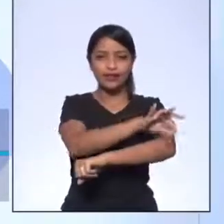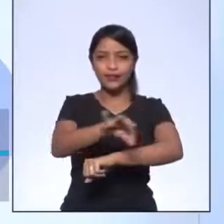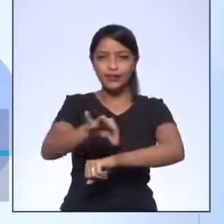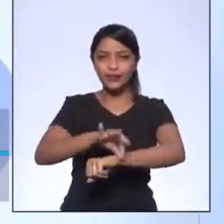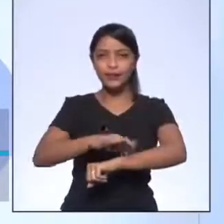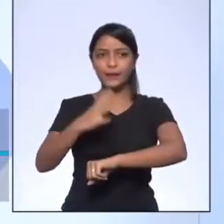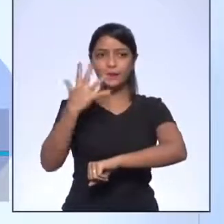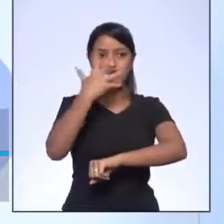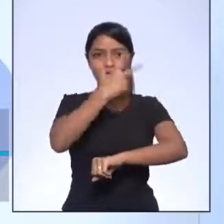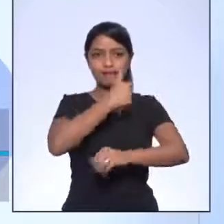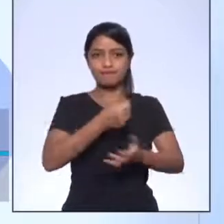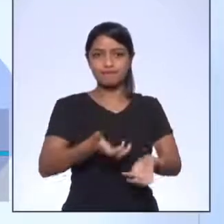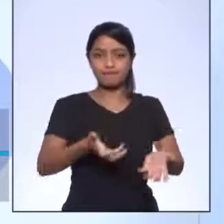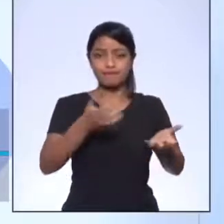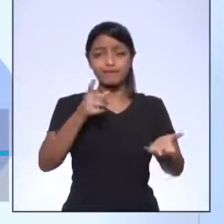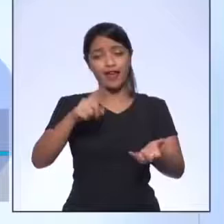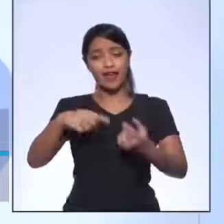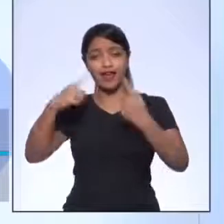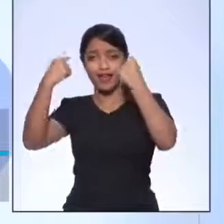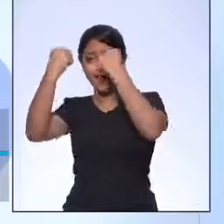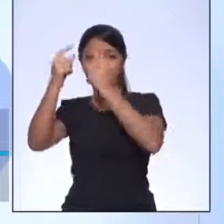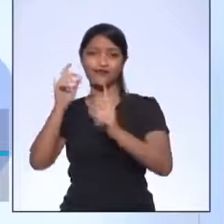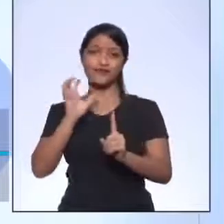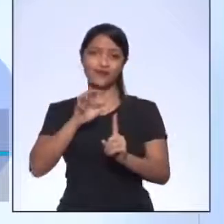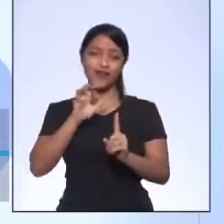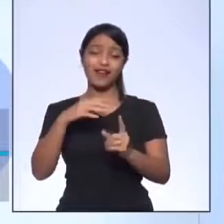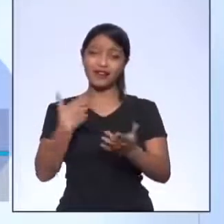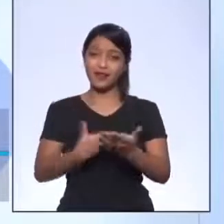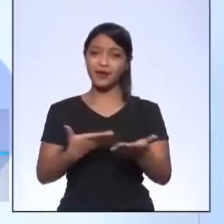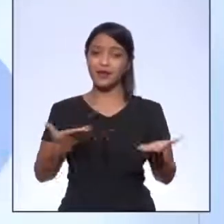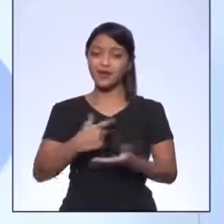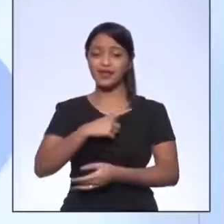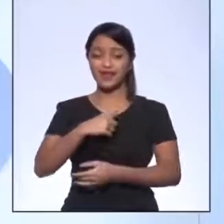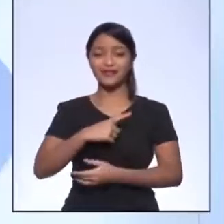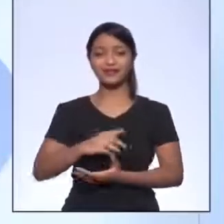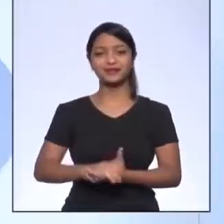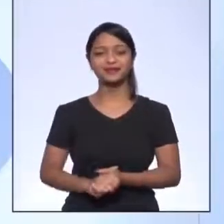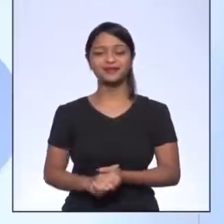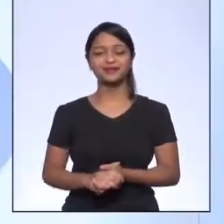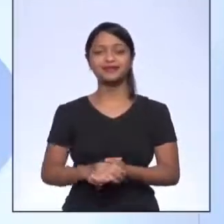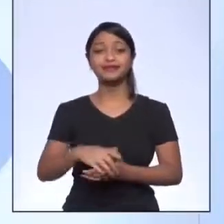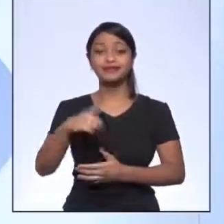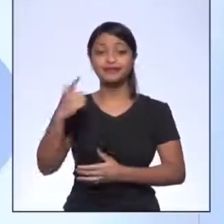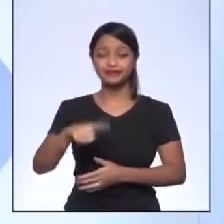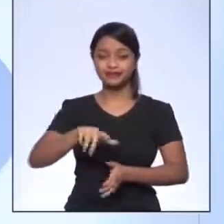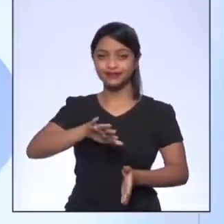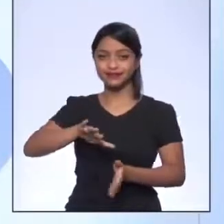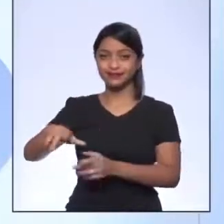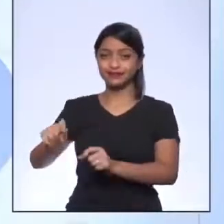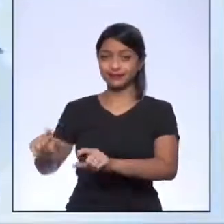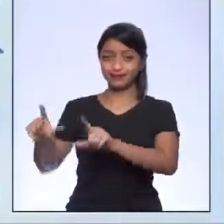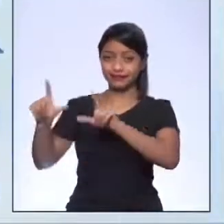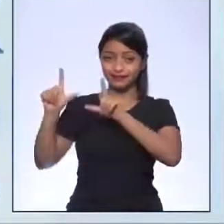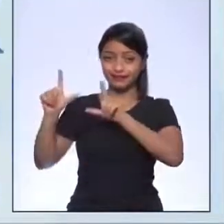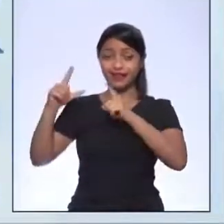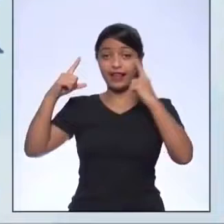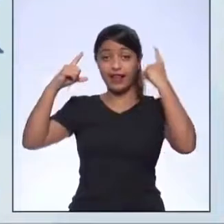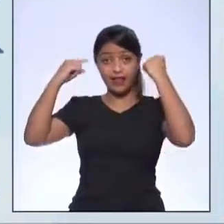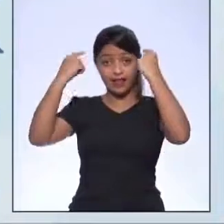antigos gregos. Vou colocar para vocês na tela algumas contribuições dos gregos para a